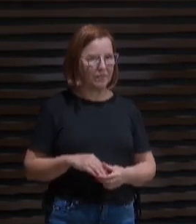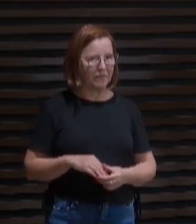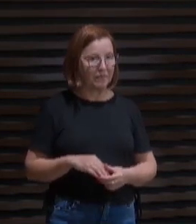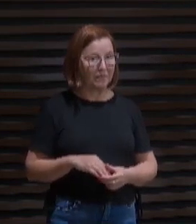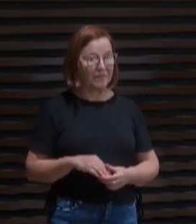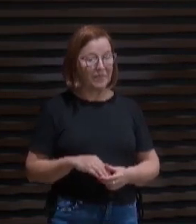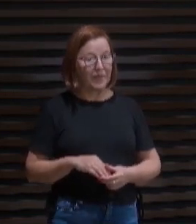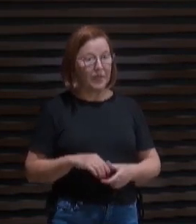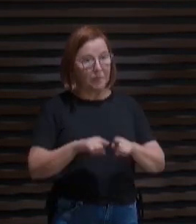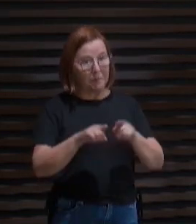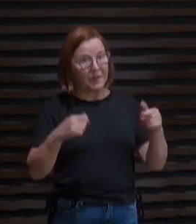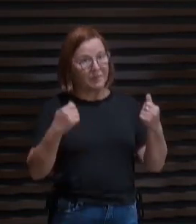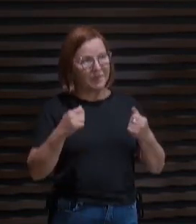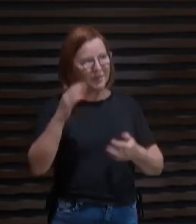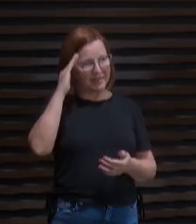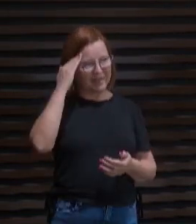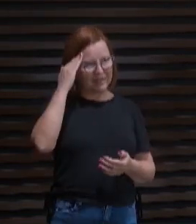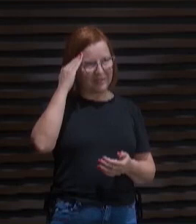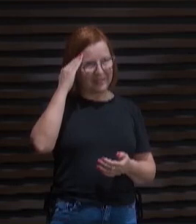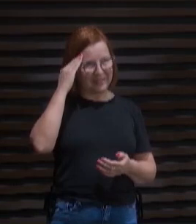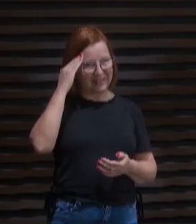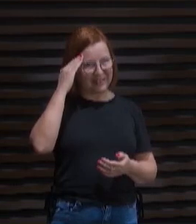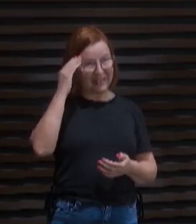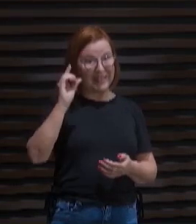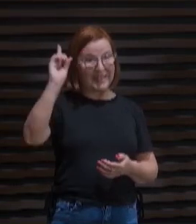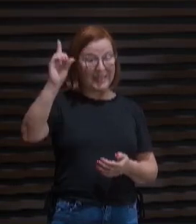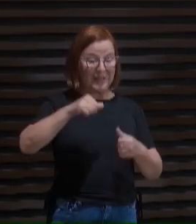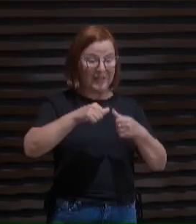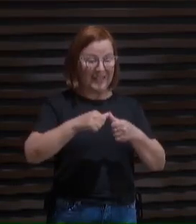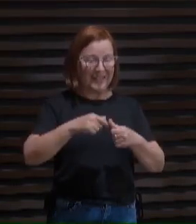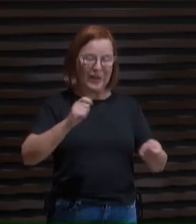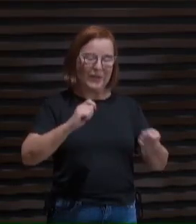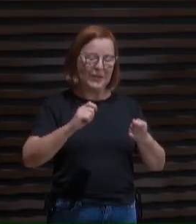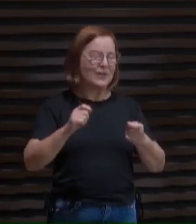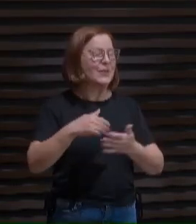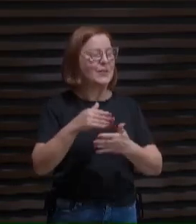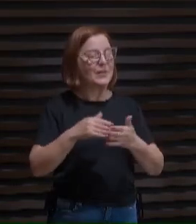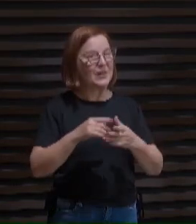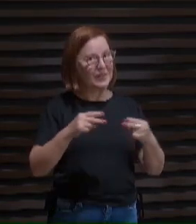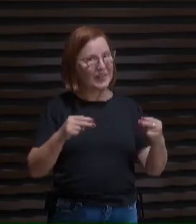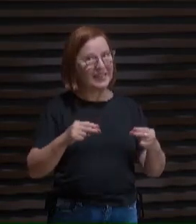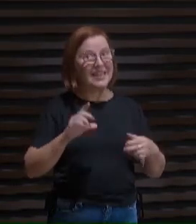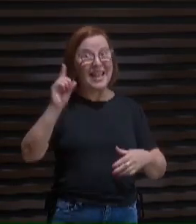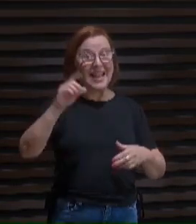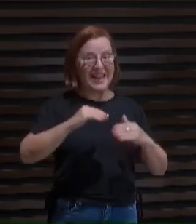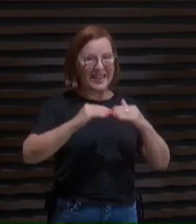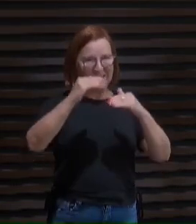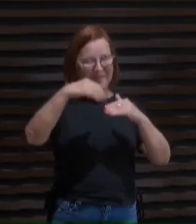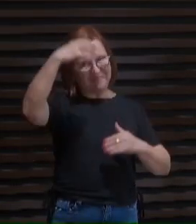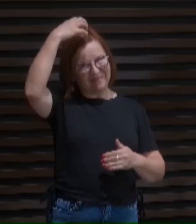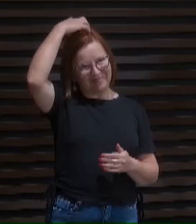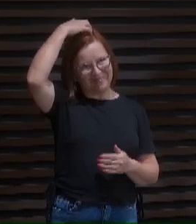Mas nós precisamos saber que é Deus que está no controle de todas as coisas, e que Ele é soberano. Ainda que eu não entenda, ainda que eu não compreenda, Ele é